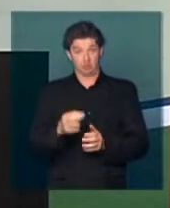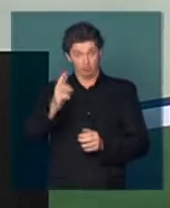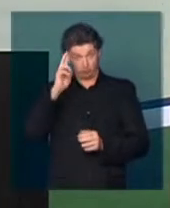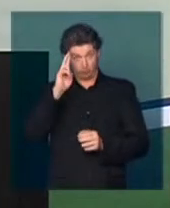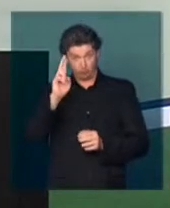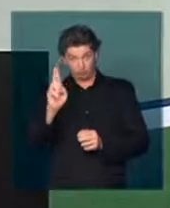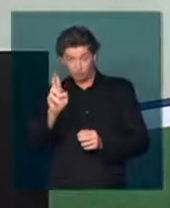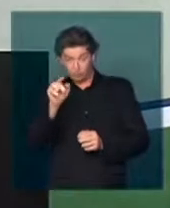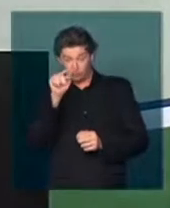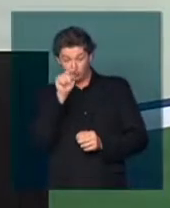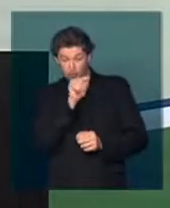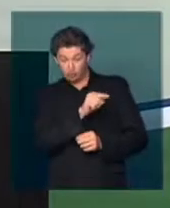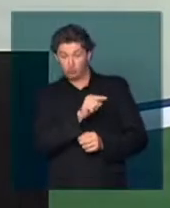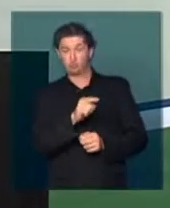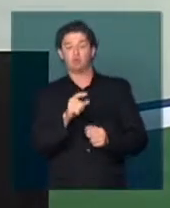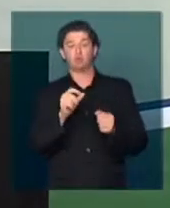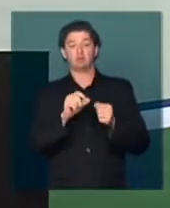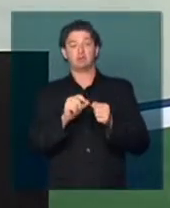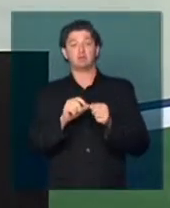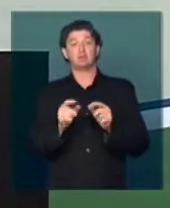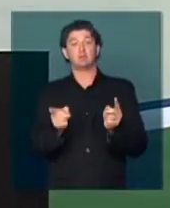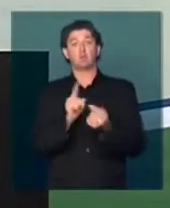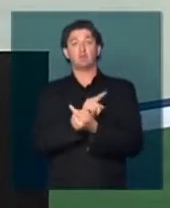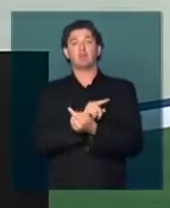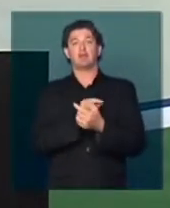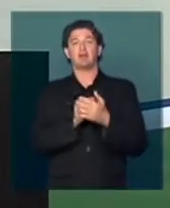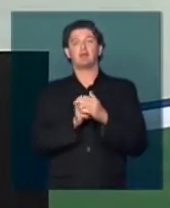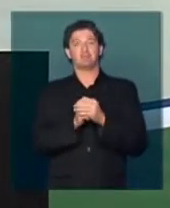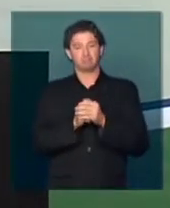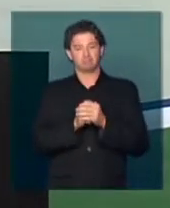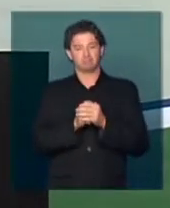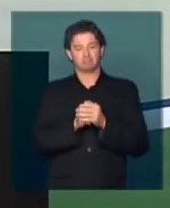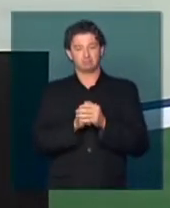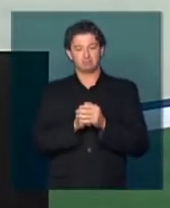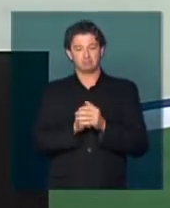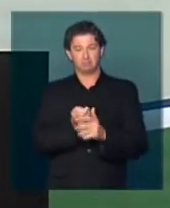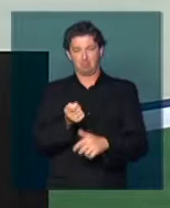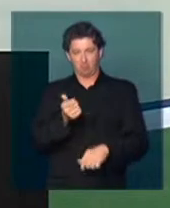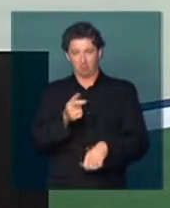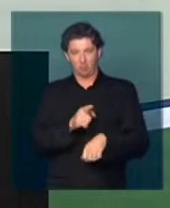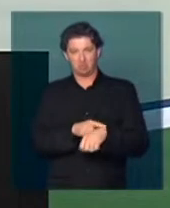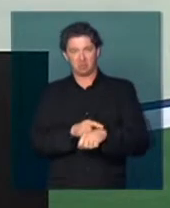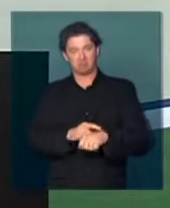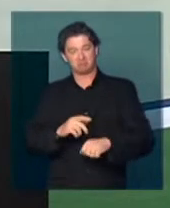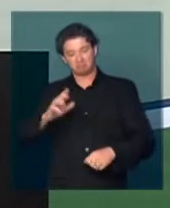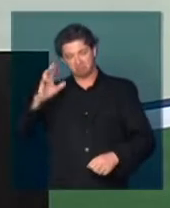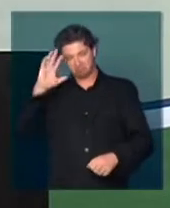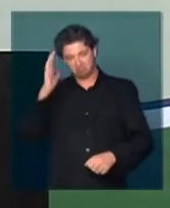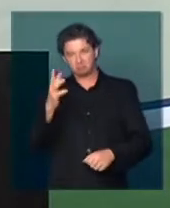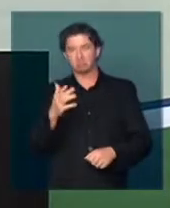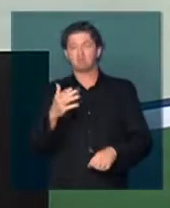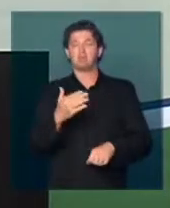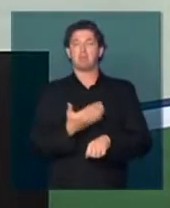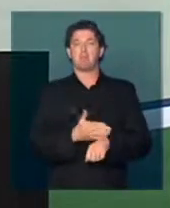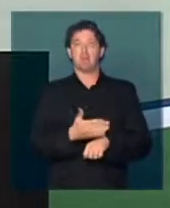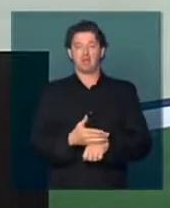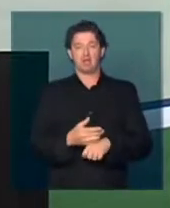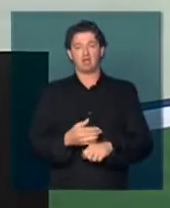tem caminhado no sentido contrário. Pouco tempo, determinado,